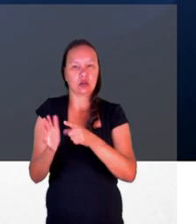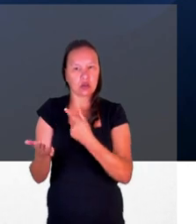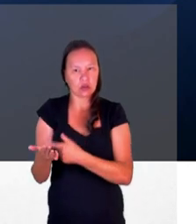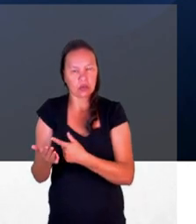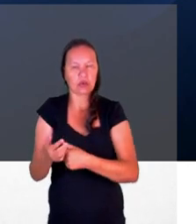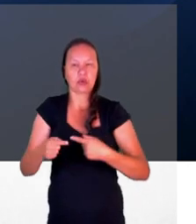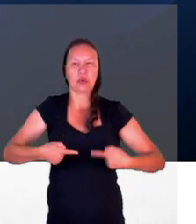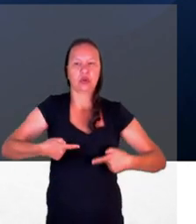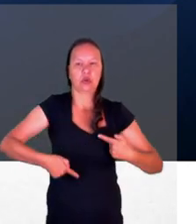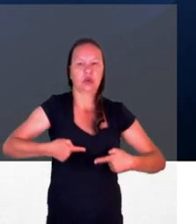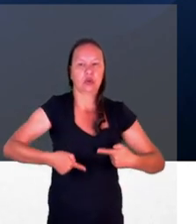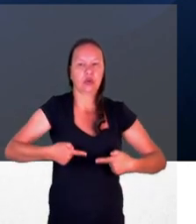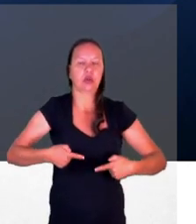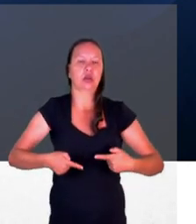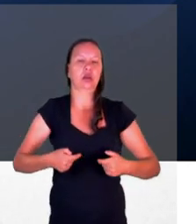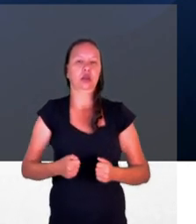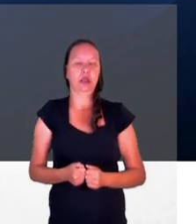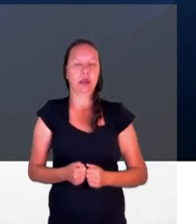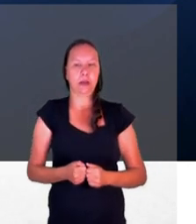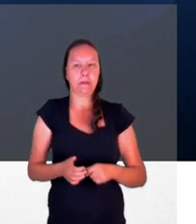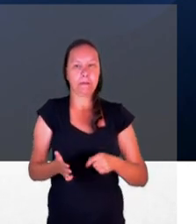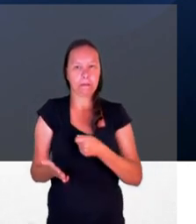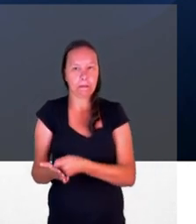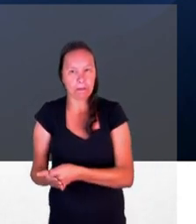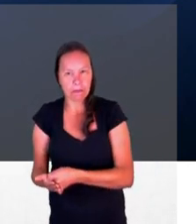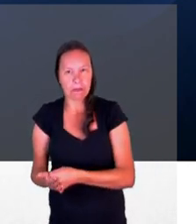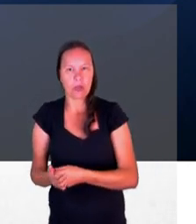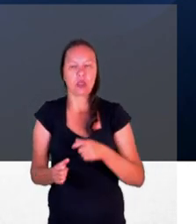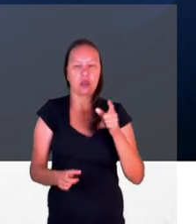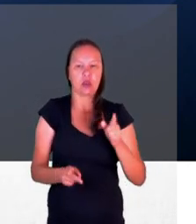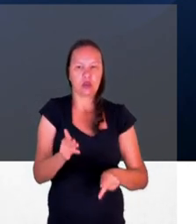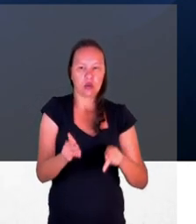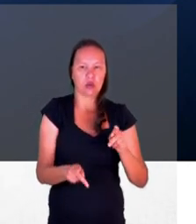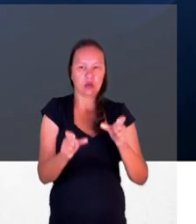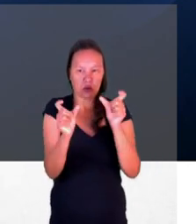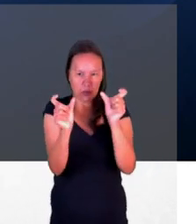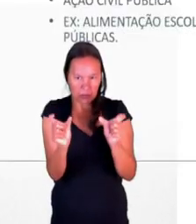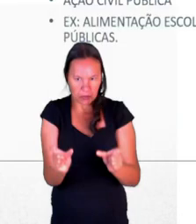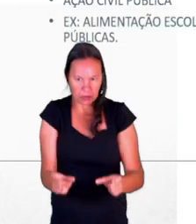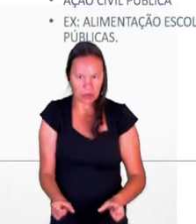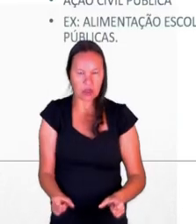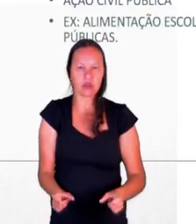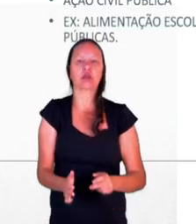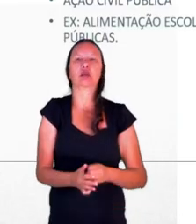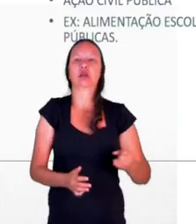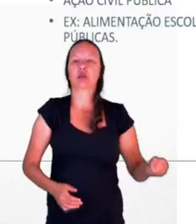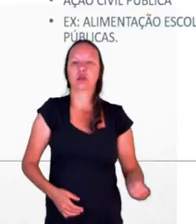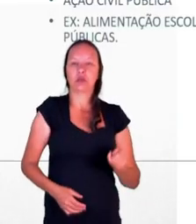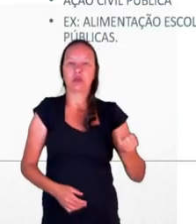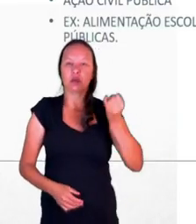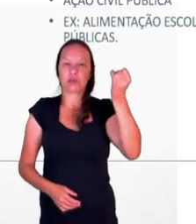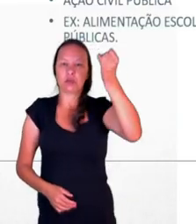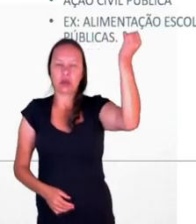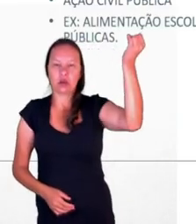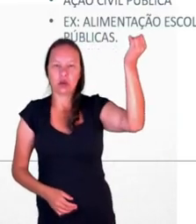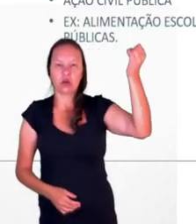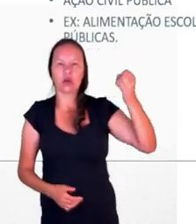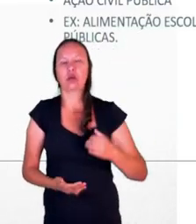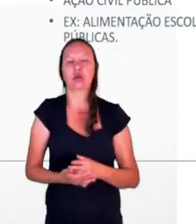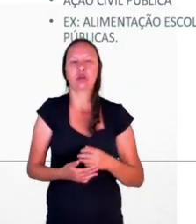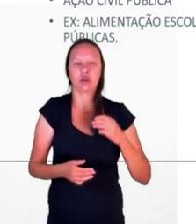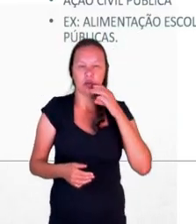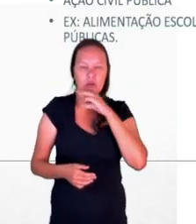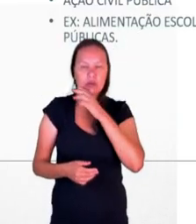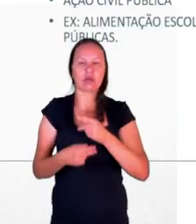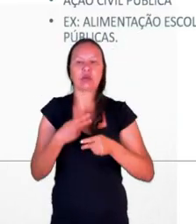políticas a identificação pessoal dos gestores encarregados e os principais obstáculos né ali eu só vou